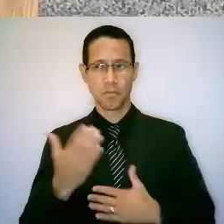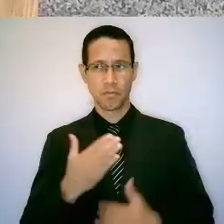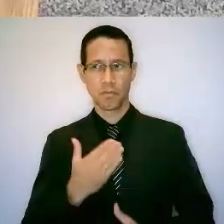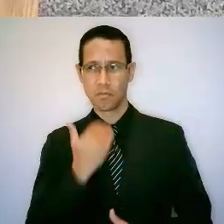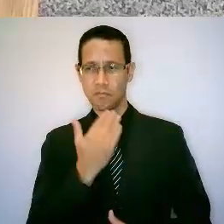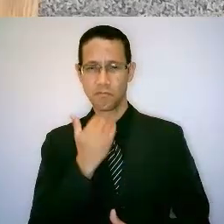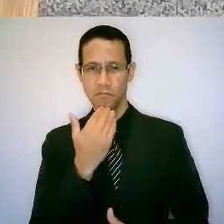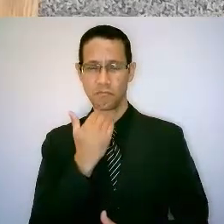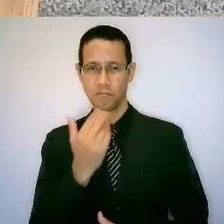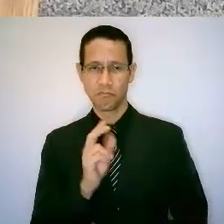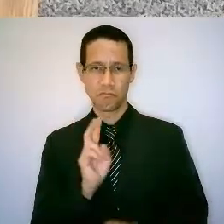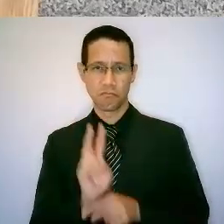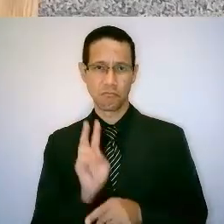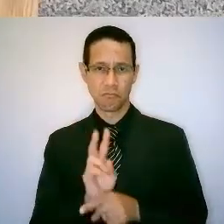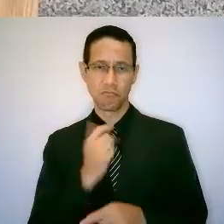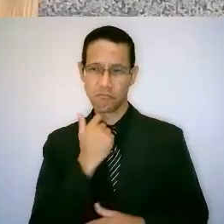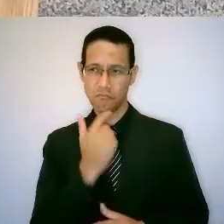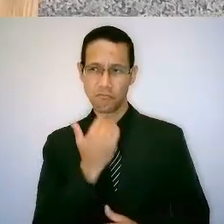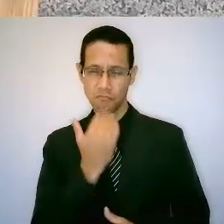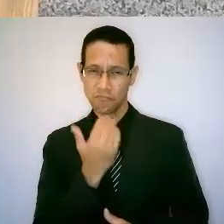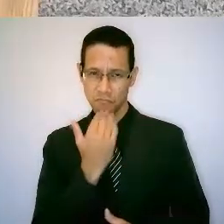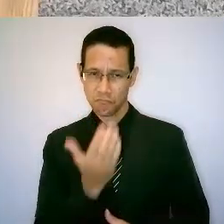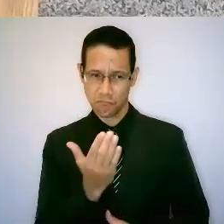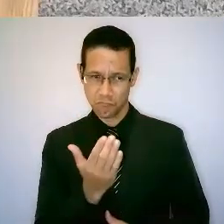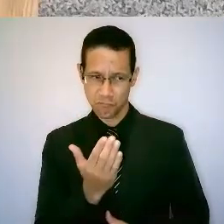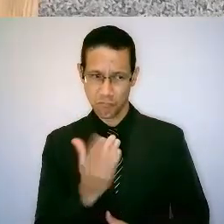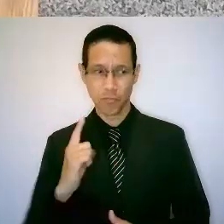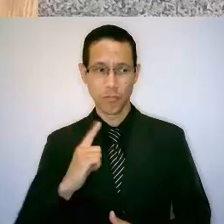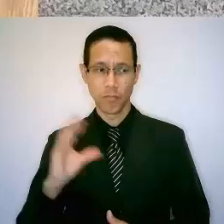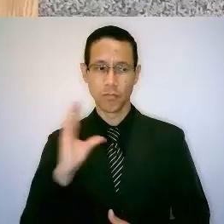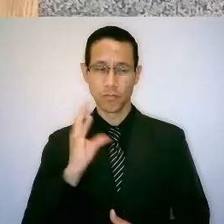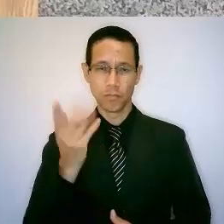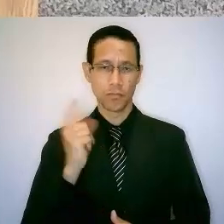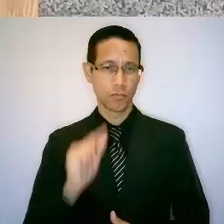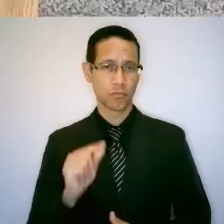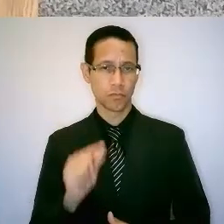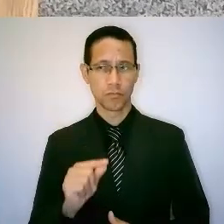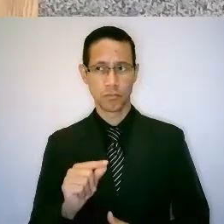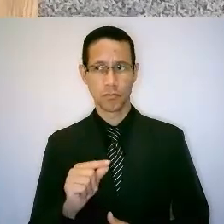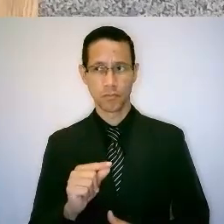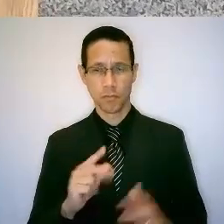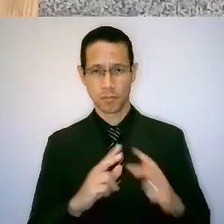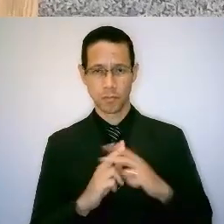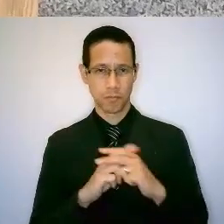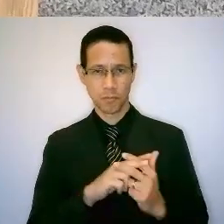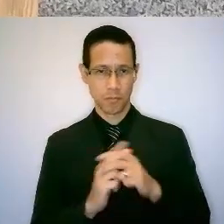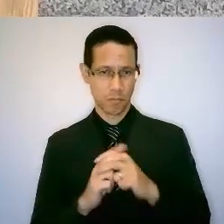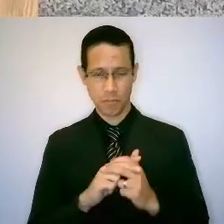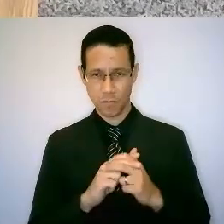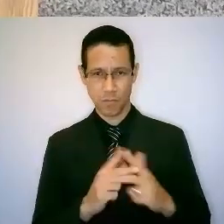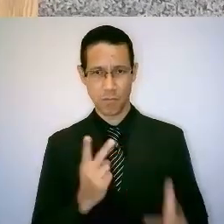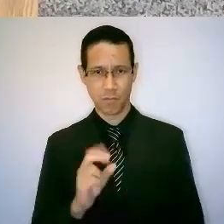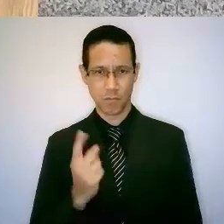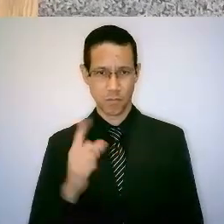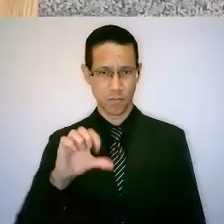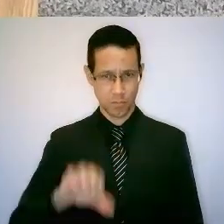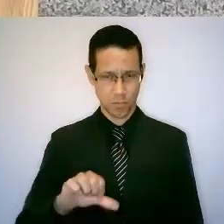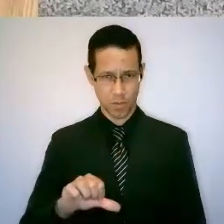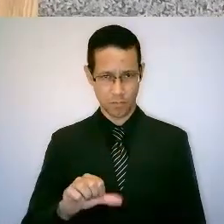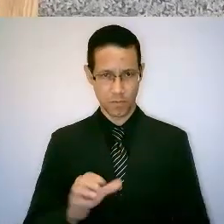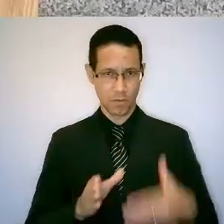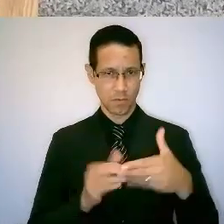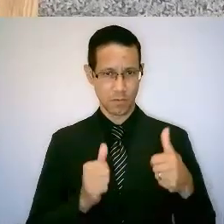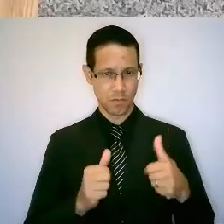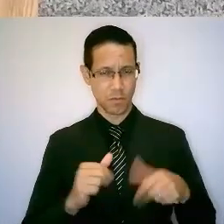defesa da vítima nós tínhamos aqui uma situação em que houve uma vias de fato em 2019 entre a pelante e a vítima